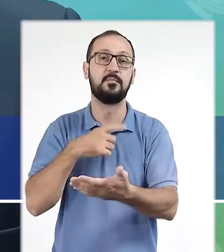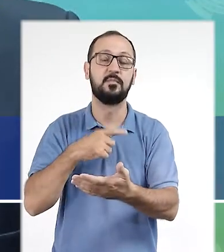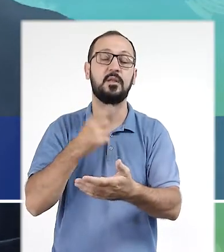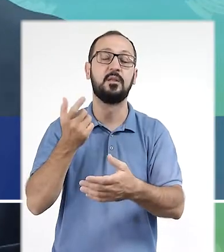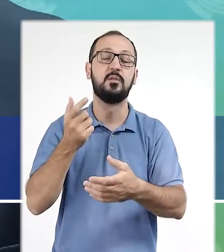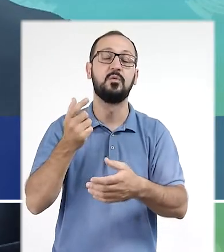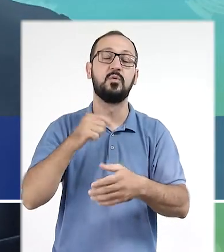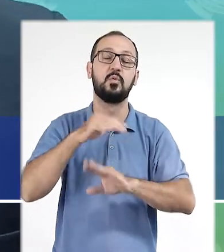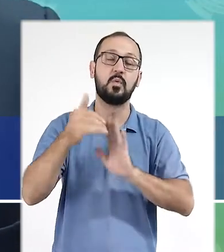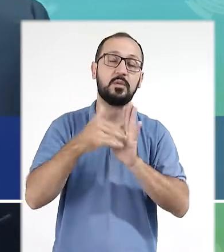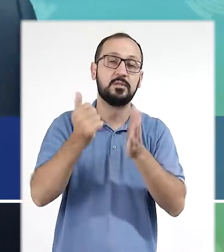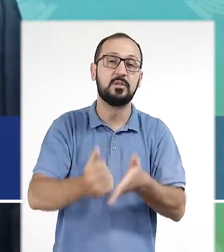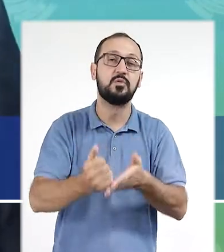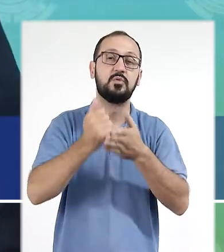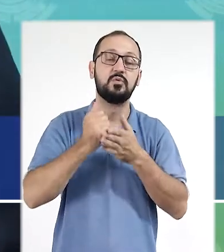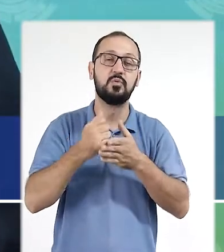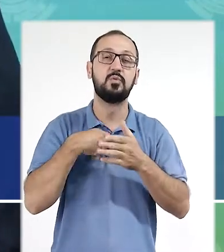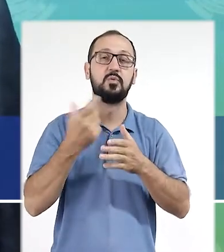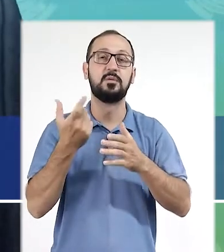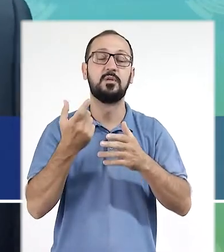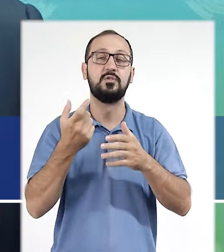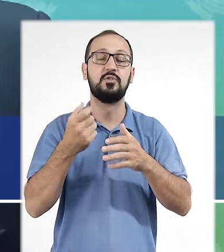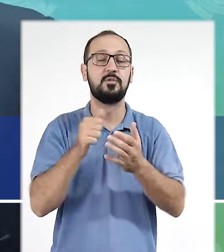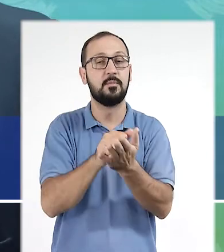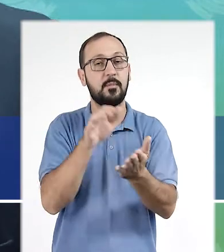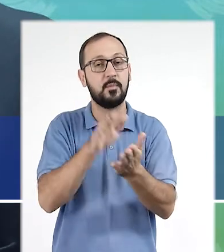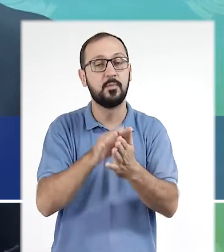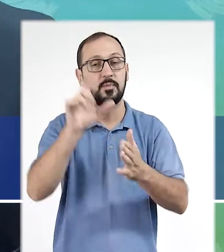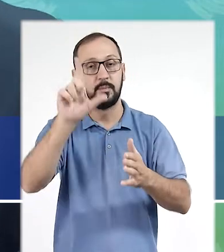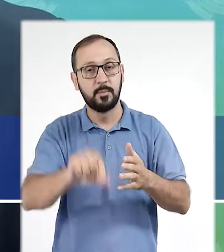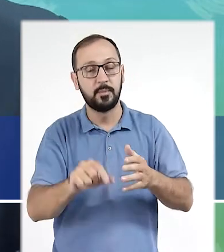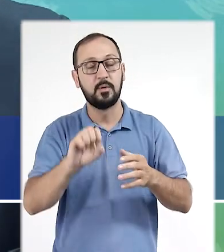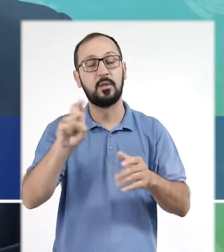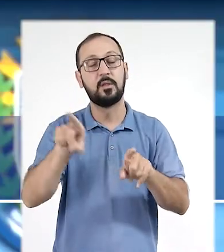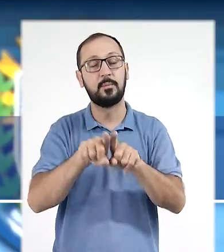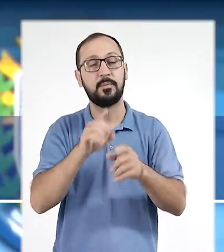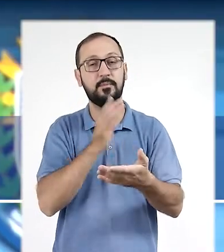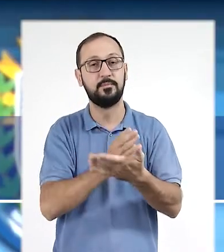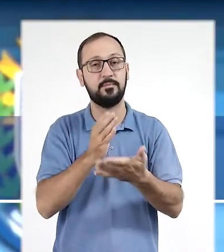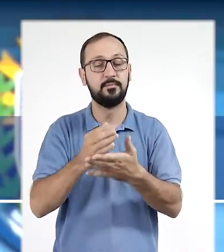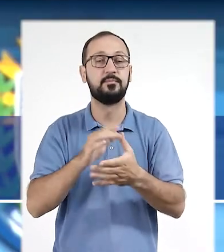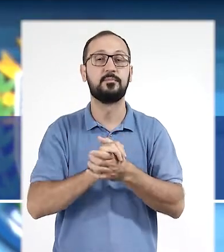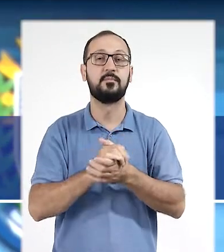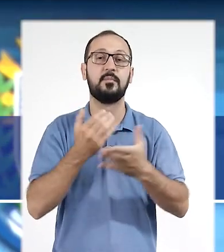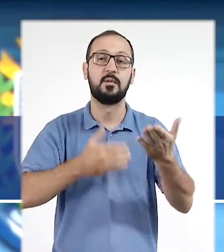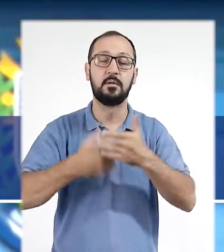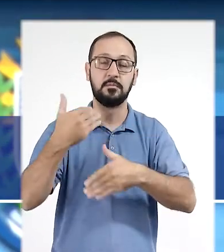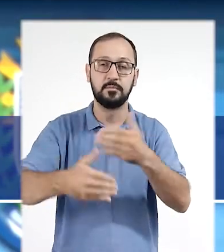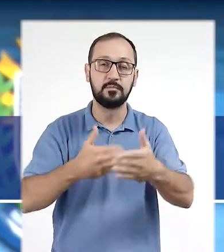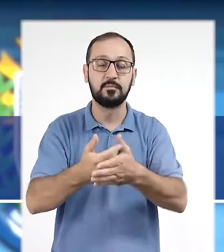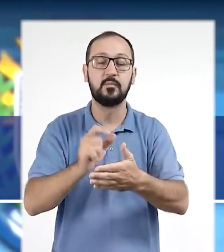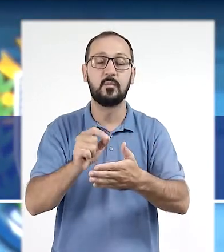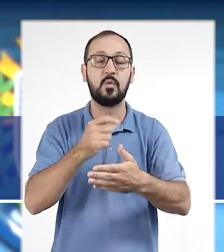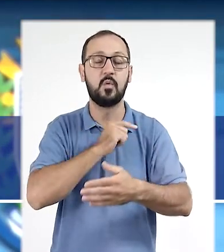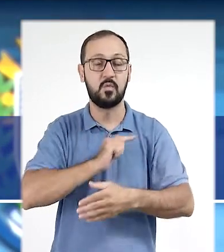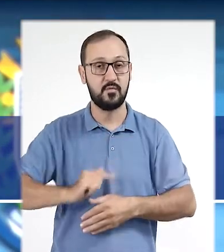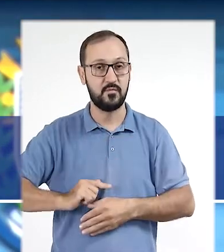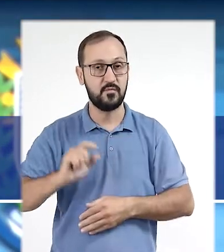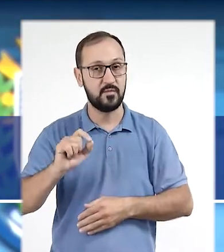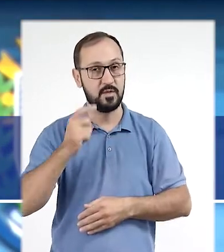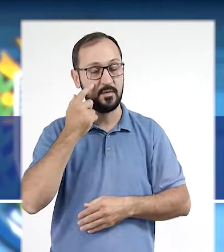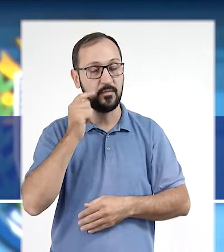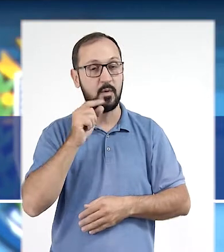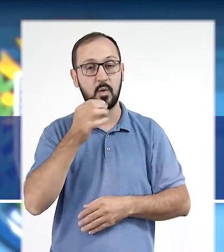ganhando os benefícios de diminuição de multas, de parcelamento. Diante de movimentação econômica positiva, o governo do